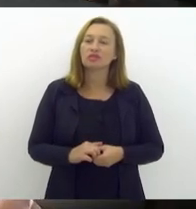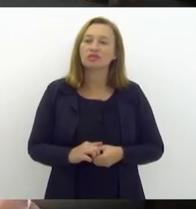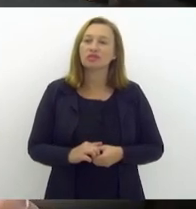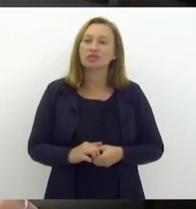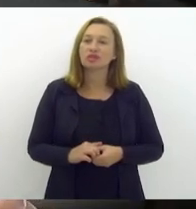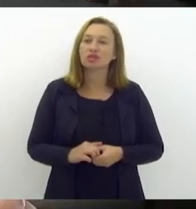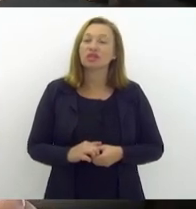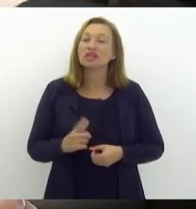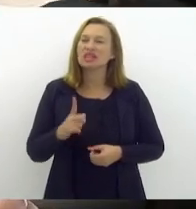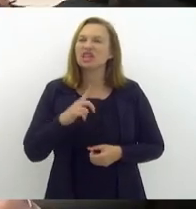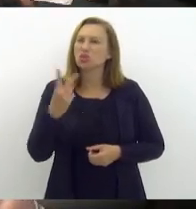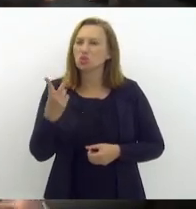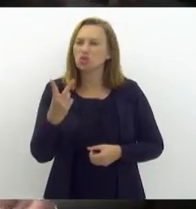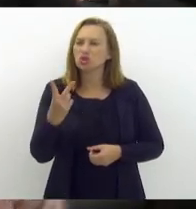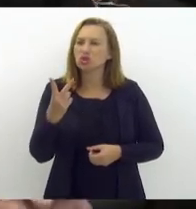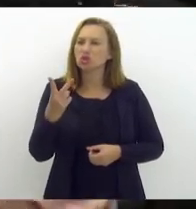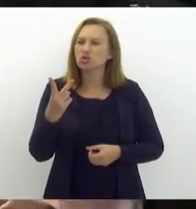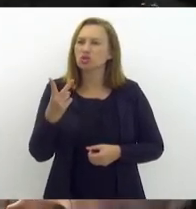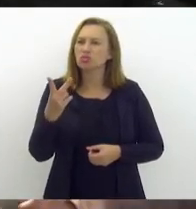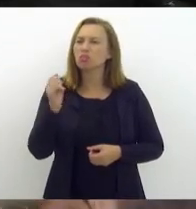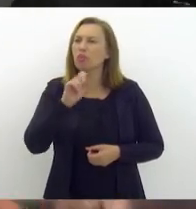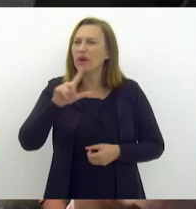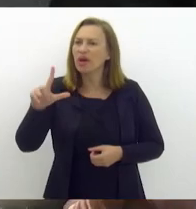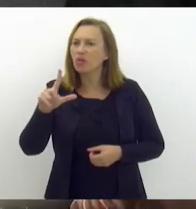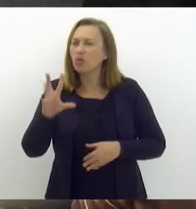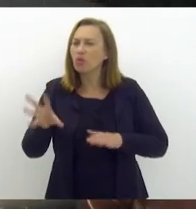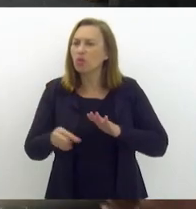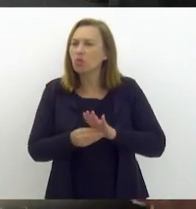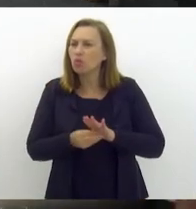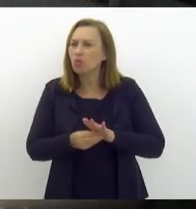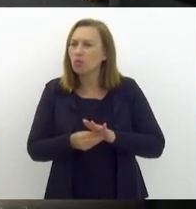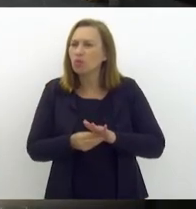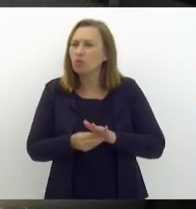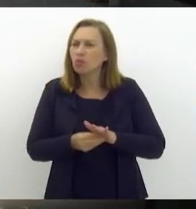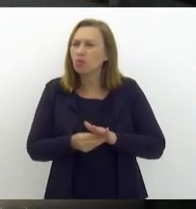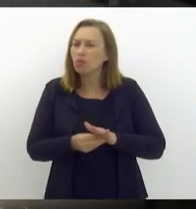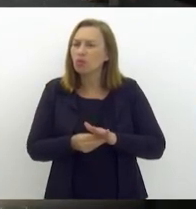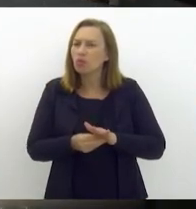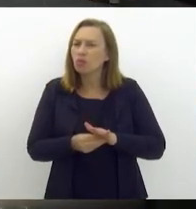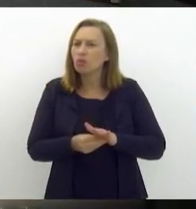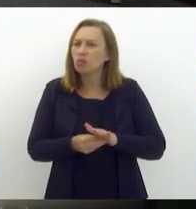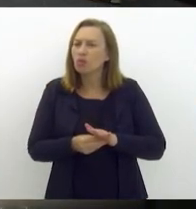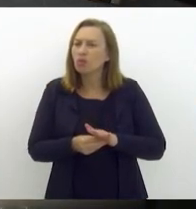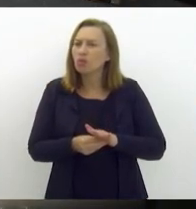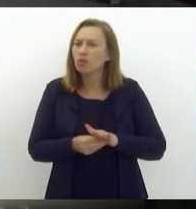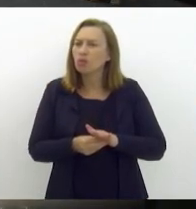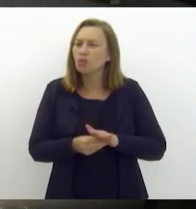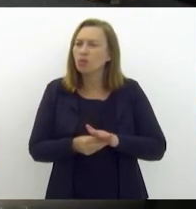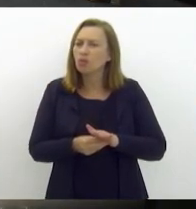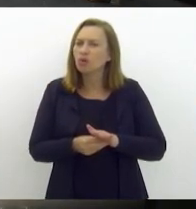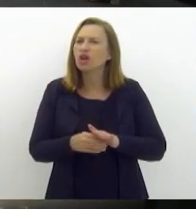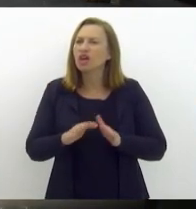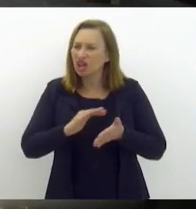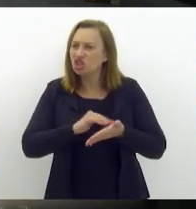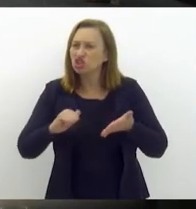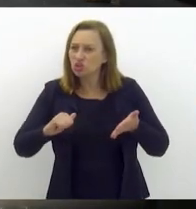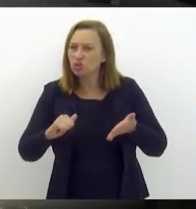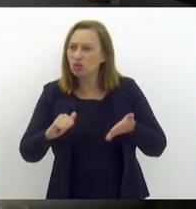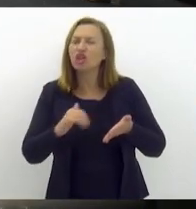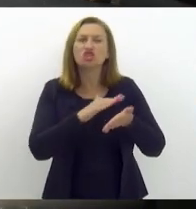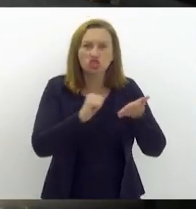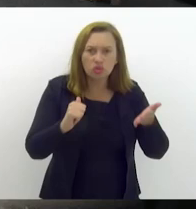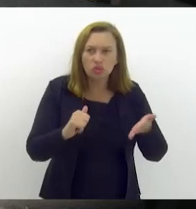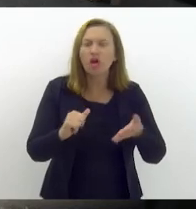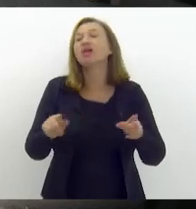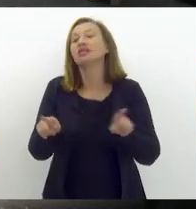Tem duas do Pobel? Informado que duas emendas do Pobel. Acabou de entrar. Ele retirou?